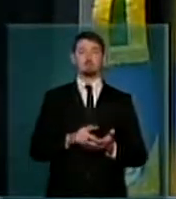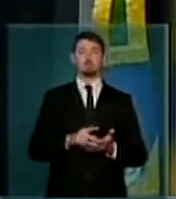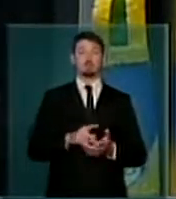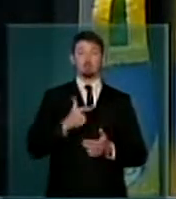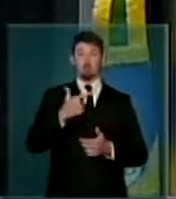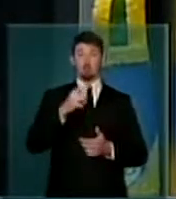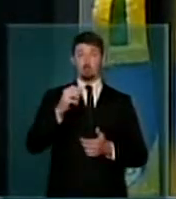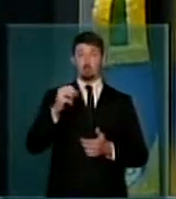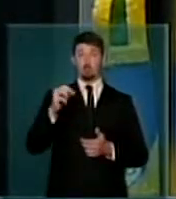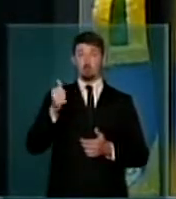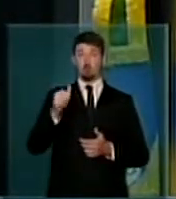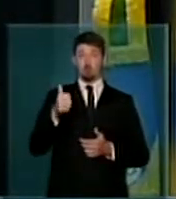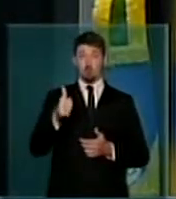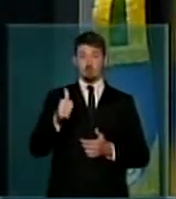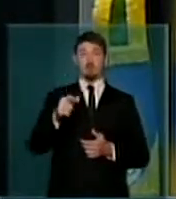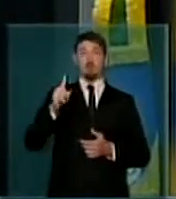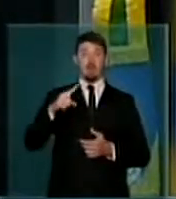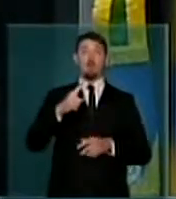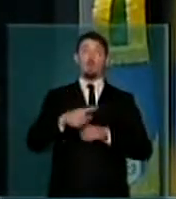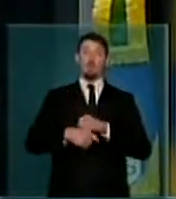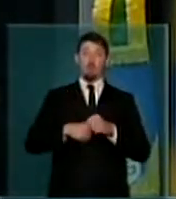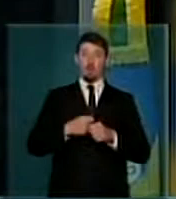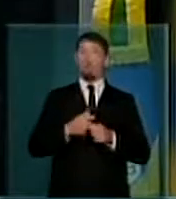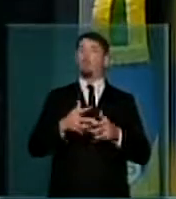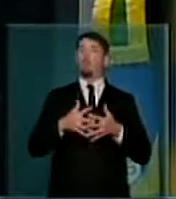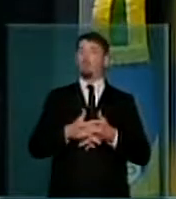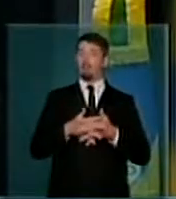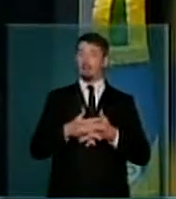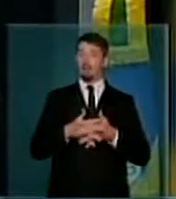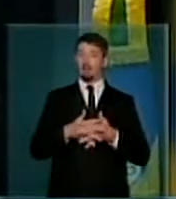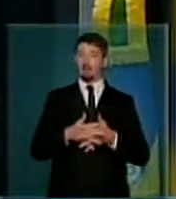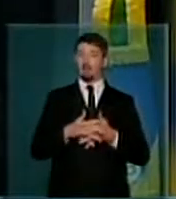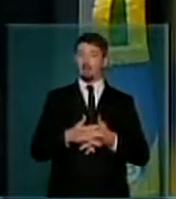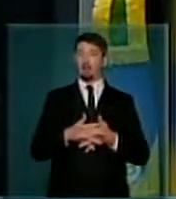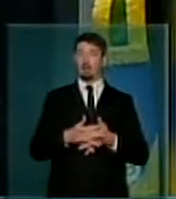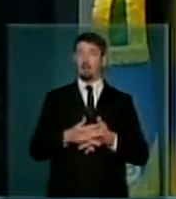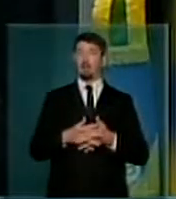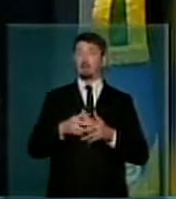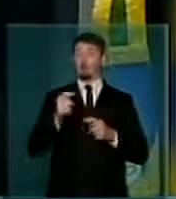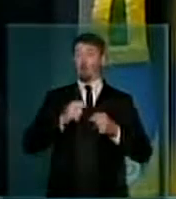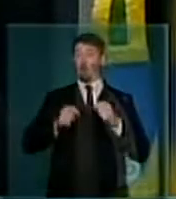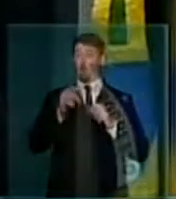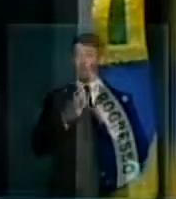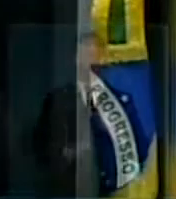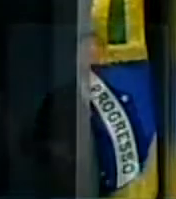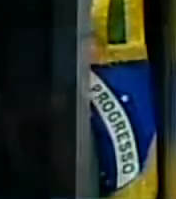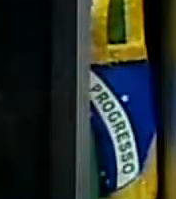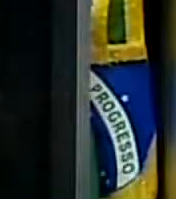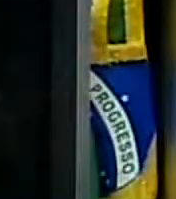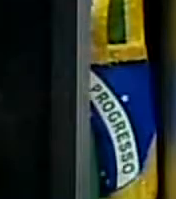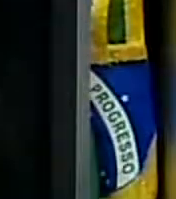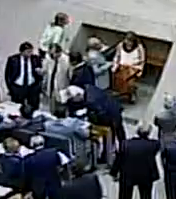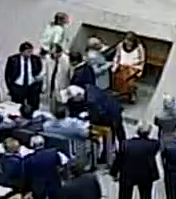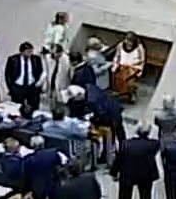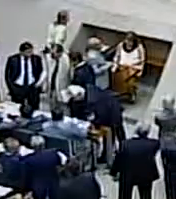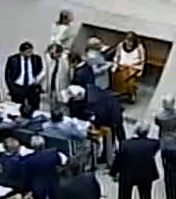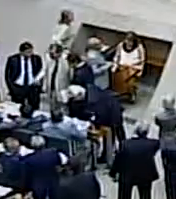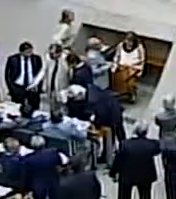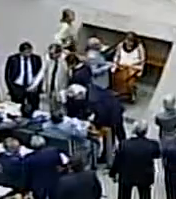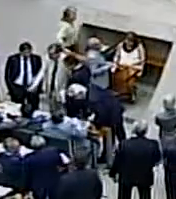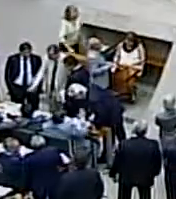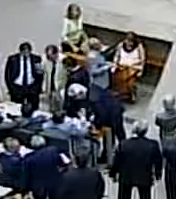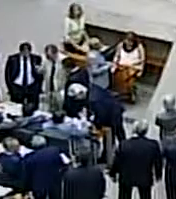de 2011 é um ano complicado do ponto de vista macroeconômico. Não é dramático, mas é